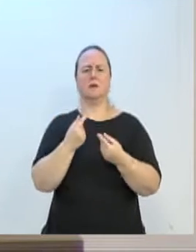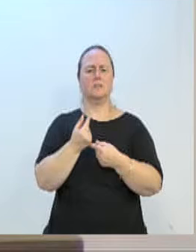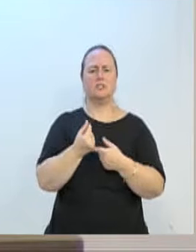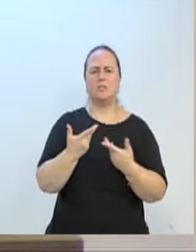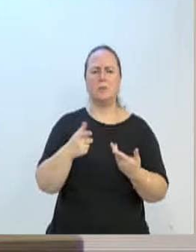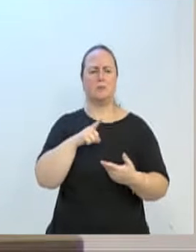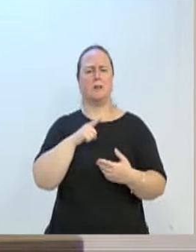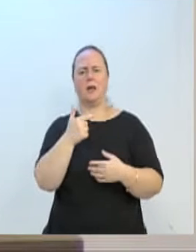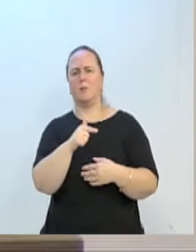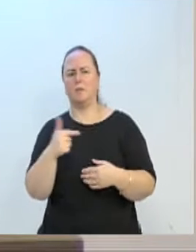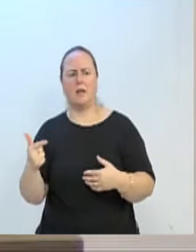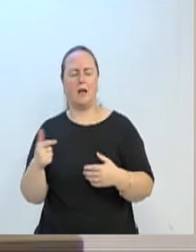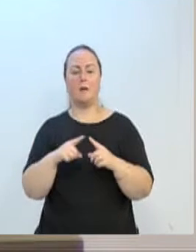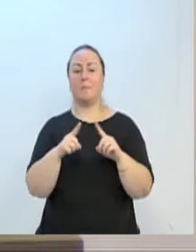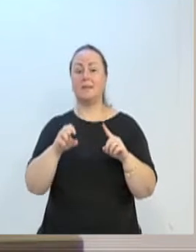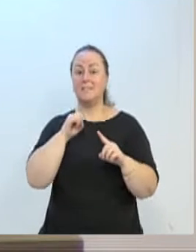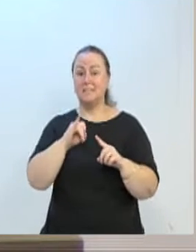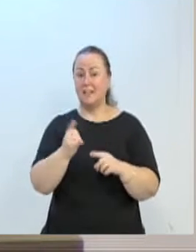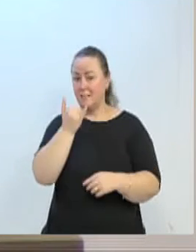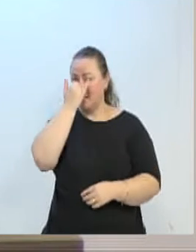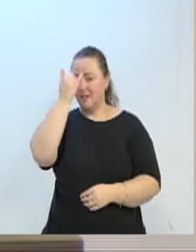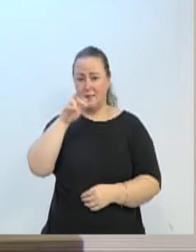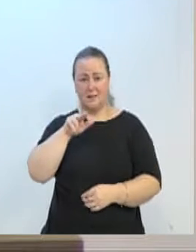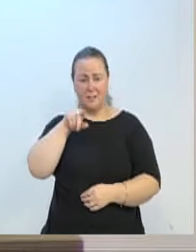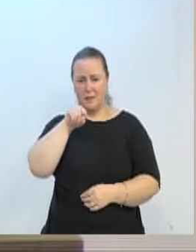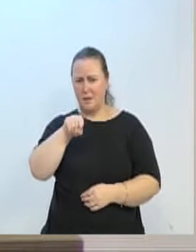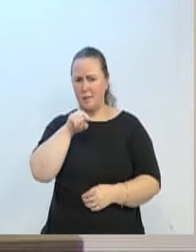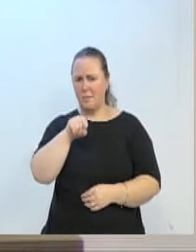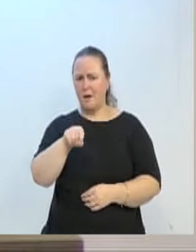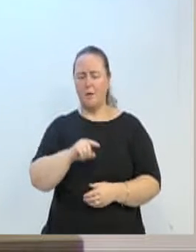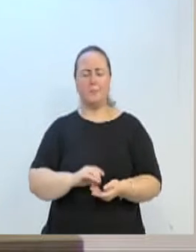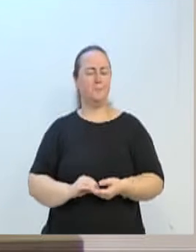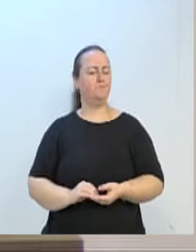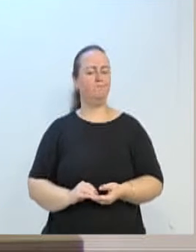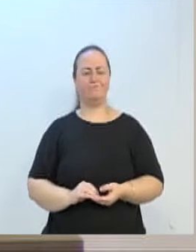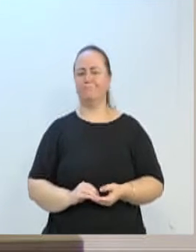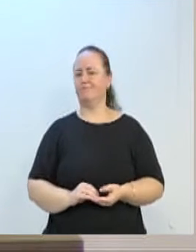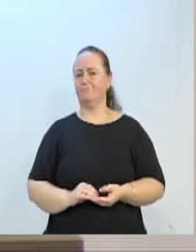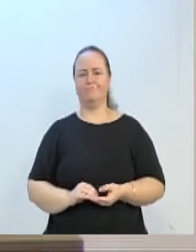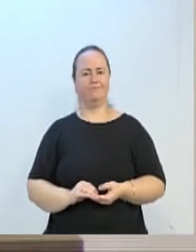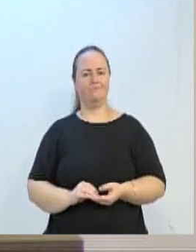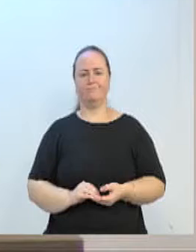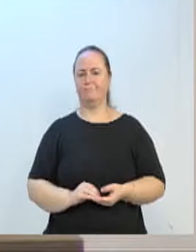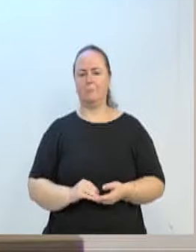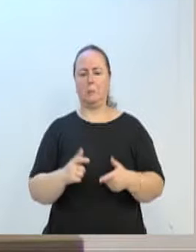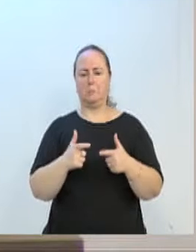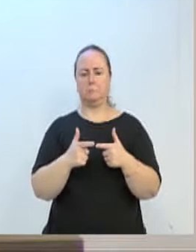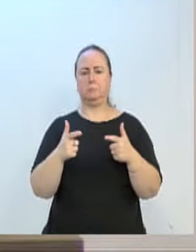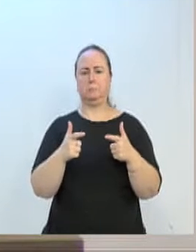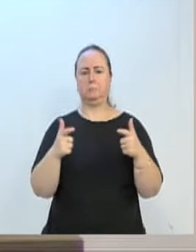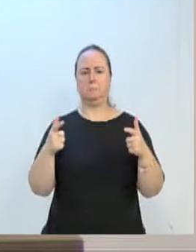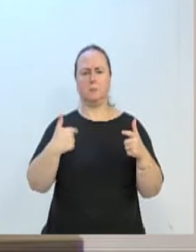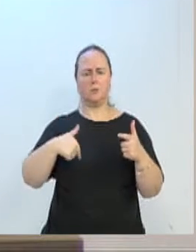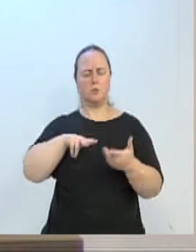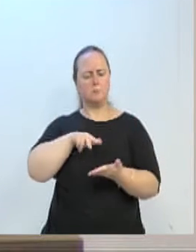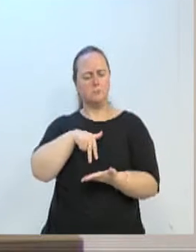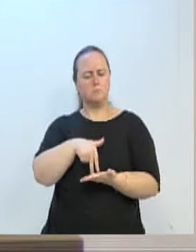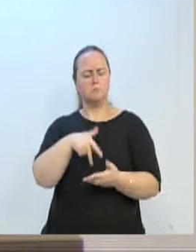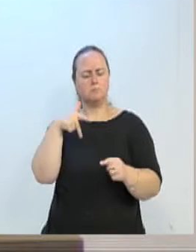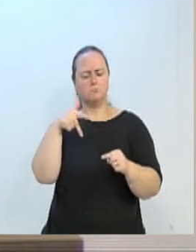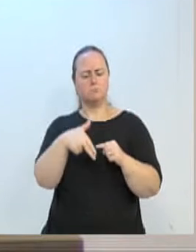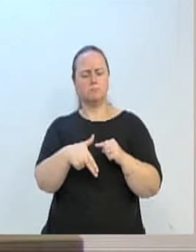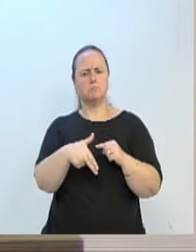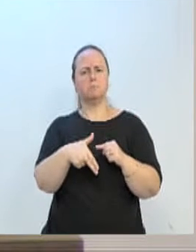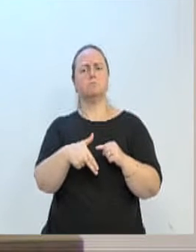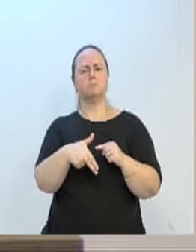sempre que houver casos lamentáveis como estes, que temos visto se proliferar em nosso meio, devemos nos posicionar.